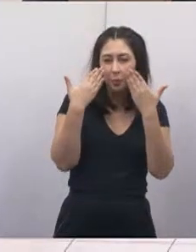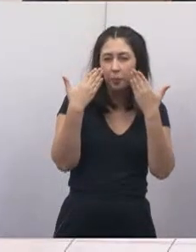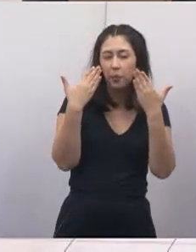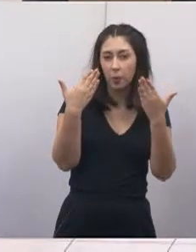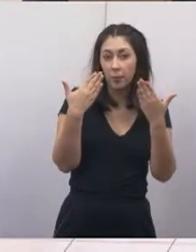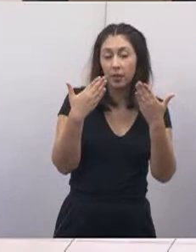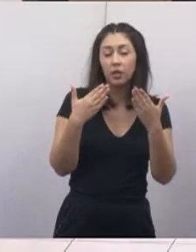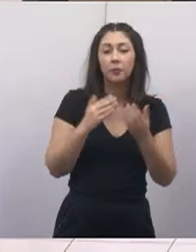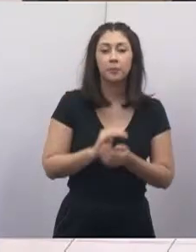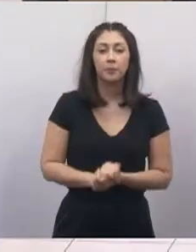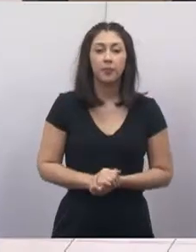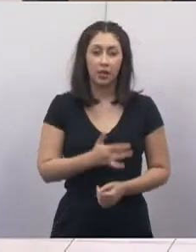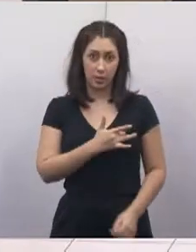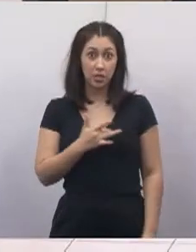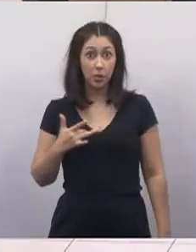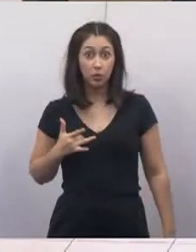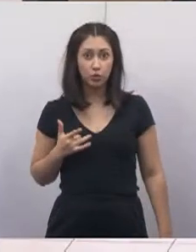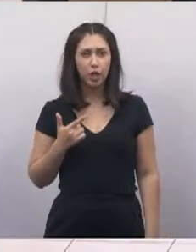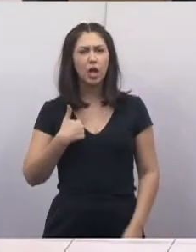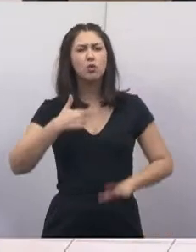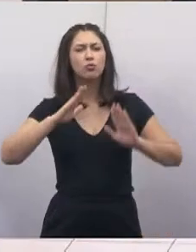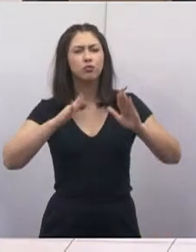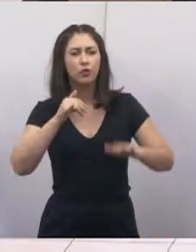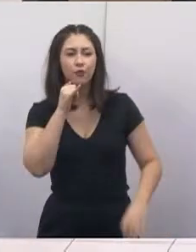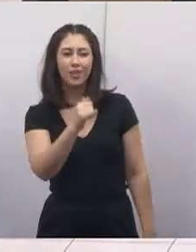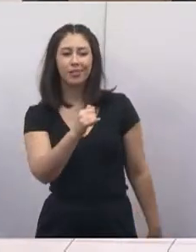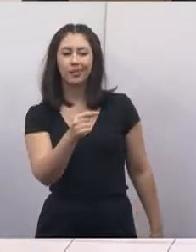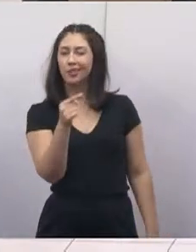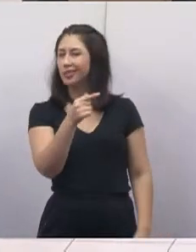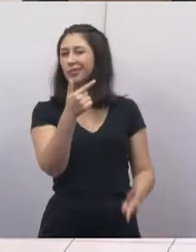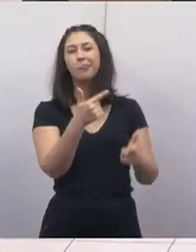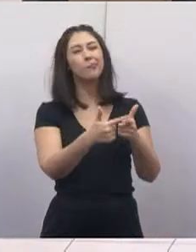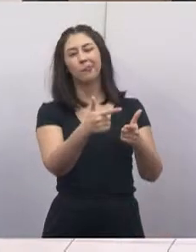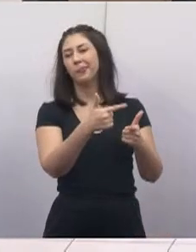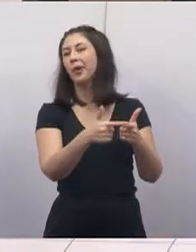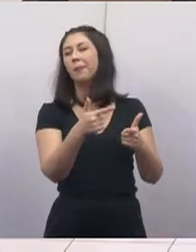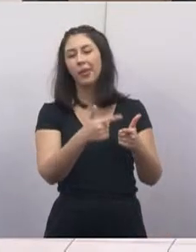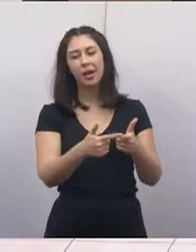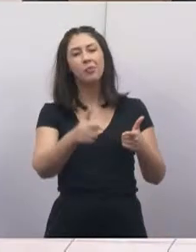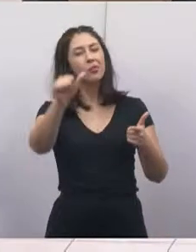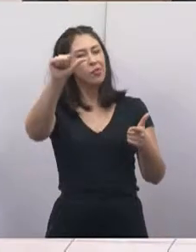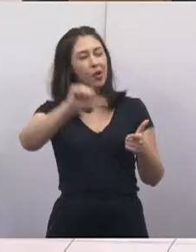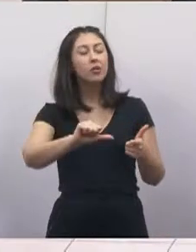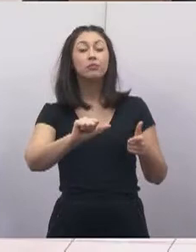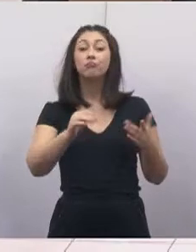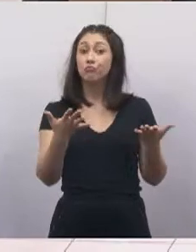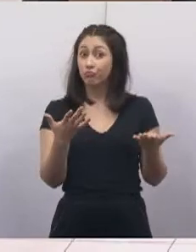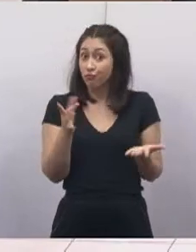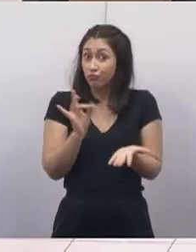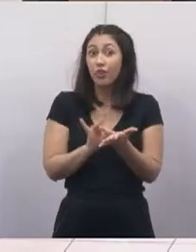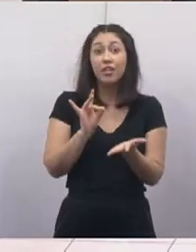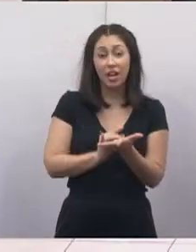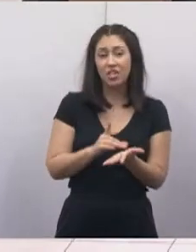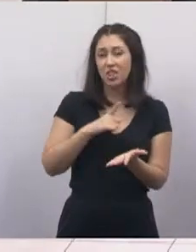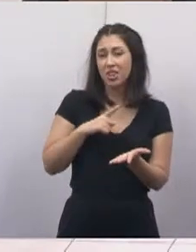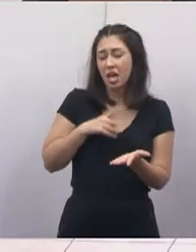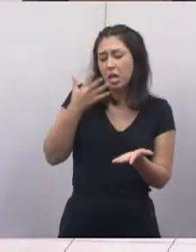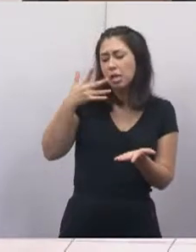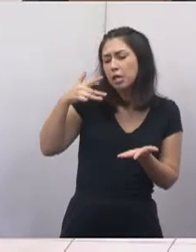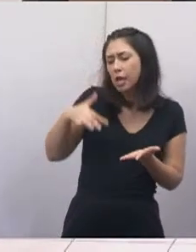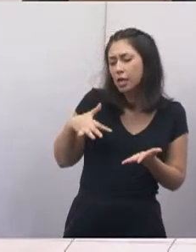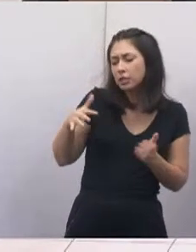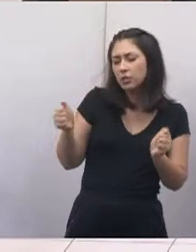foi anunciado, eu já de cara falei que isso não ia funcionar e não está funcionando. Está aglomerando, colocando crianças junto com